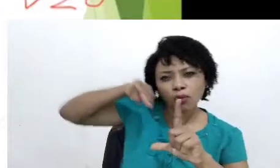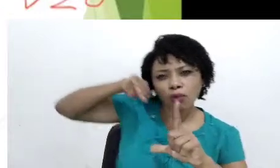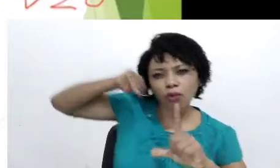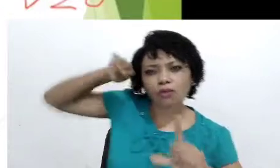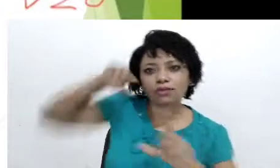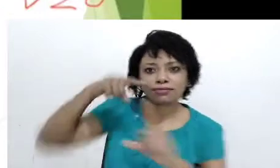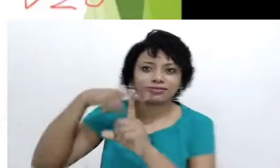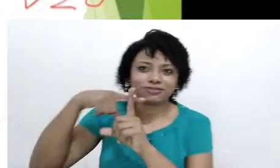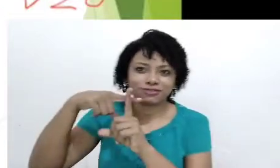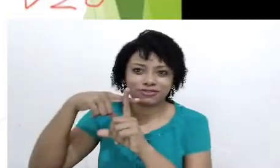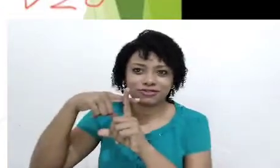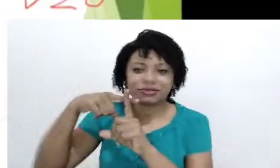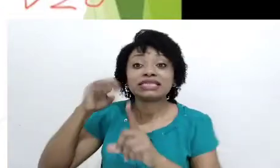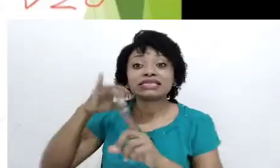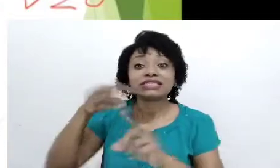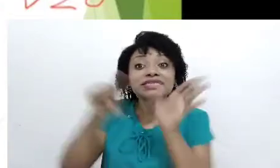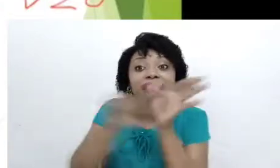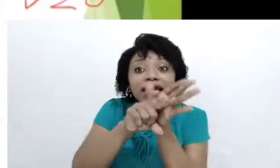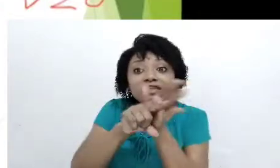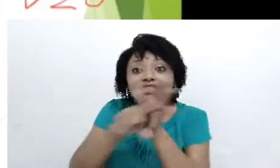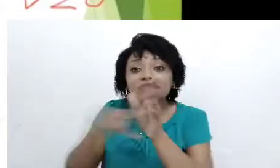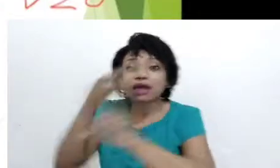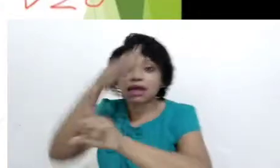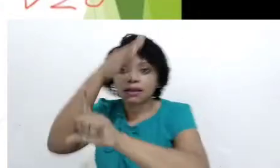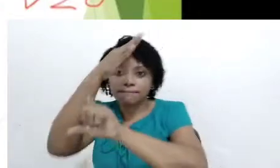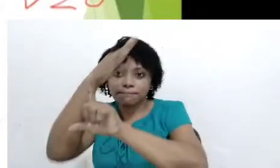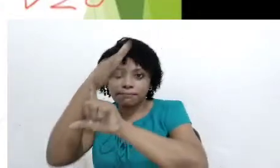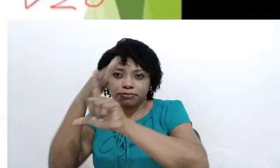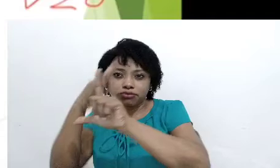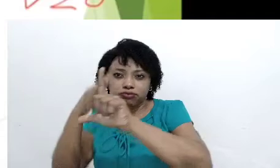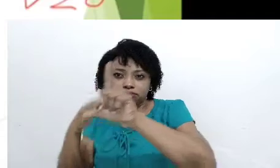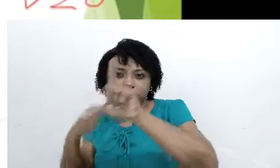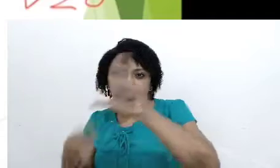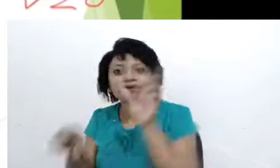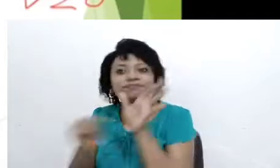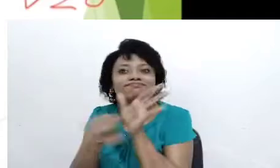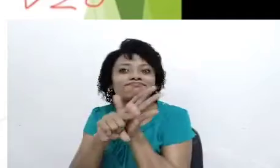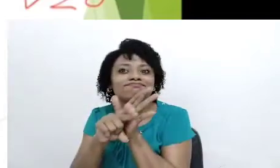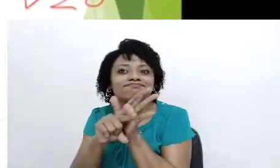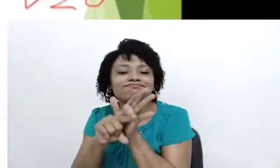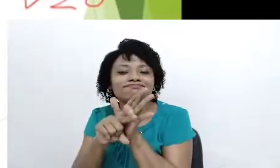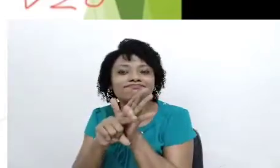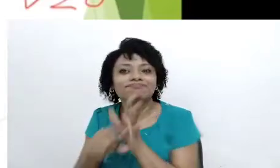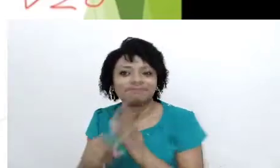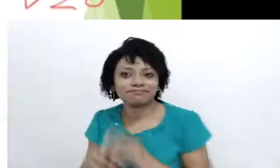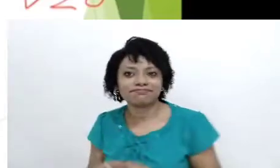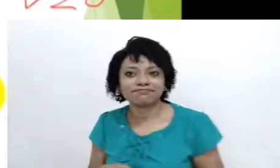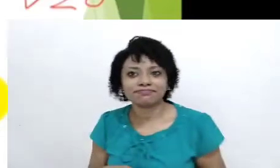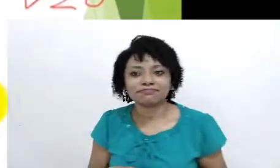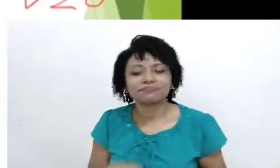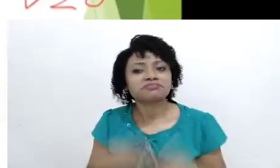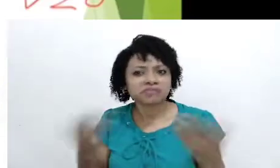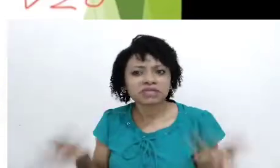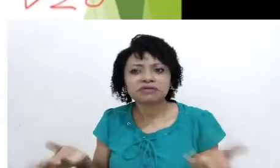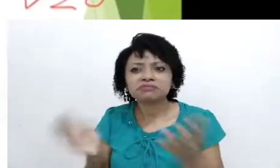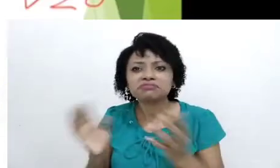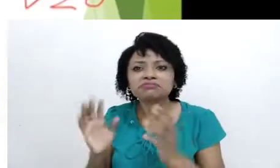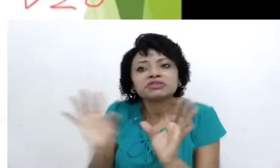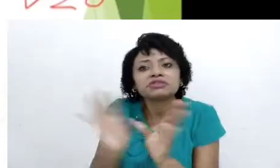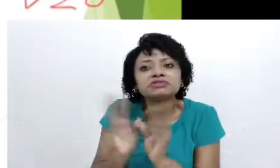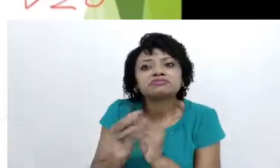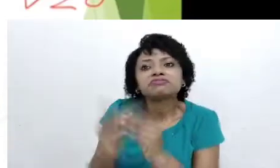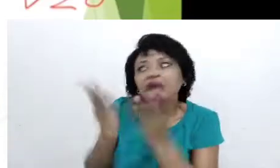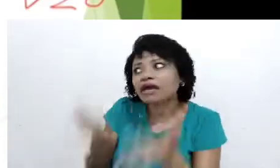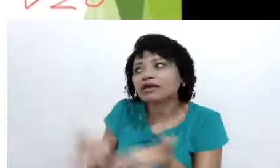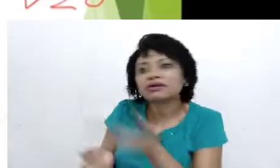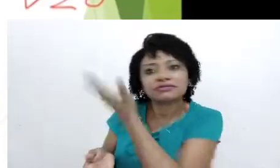positiva, o gráfico da posição é uma reta crescente. Se a velocidade for negativa, o gráfico da posição é